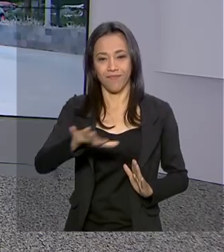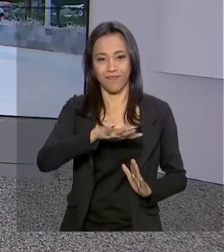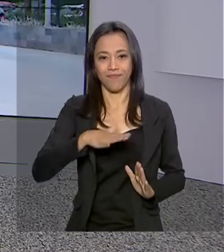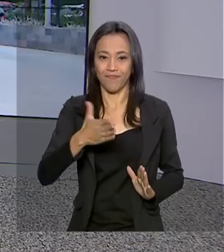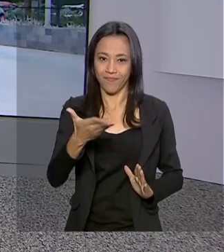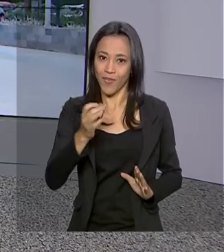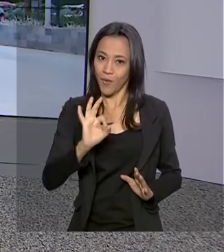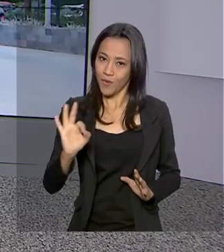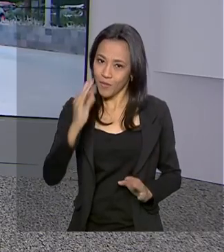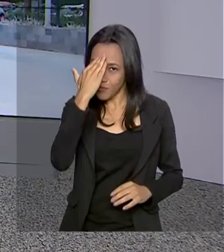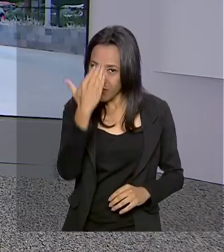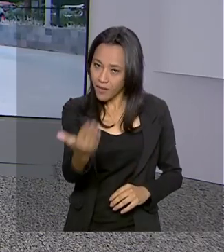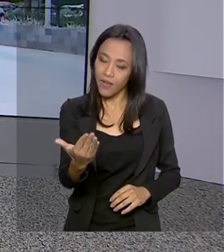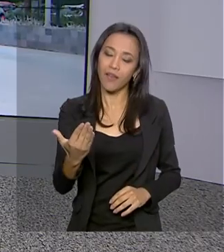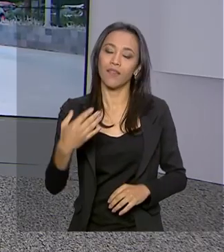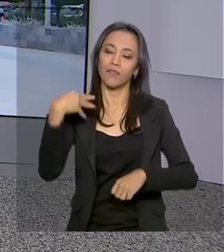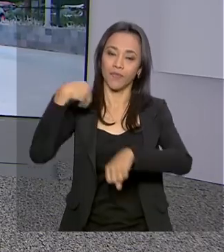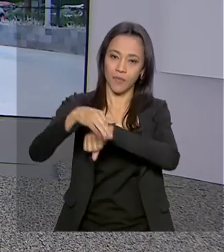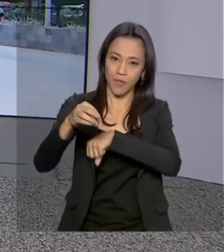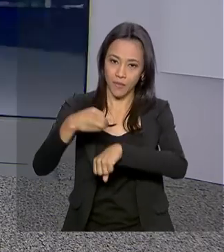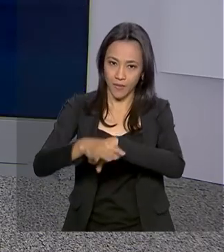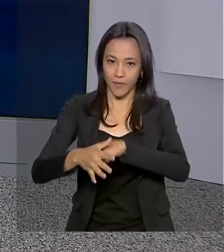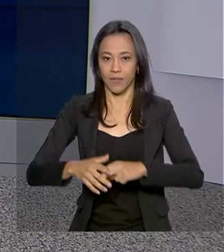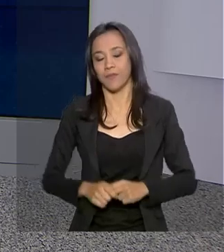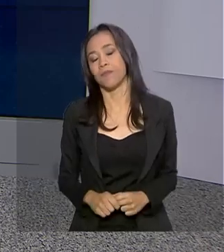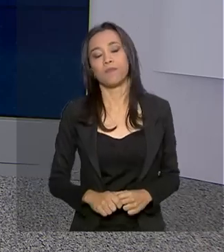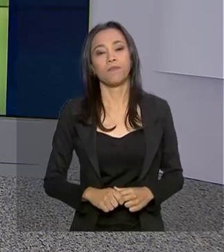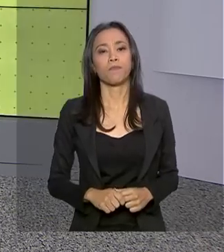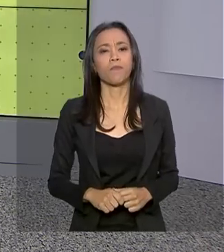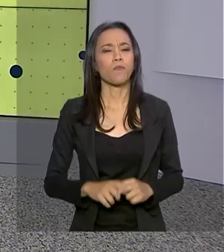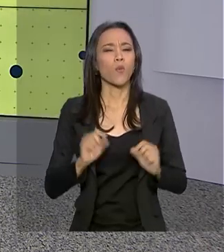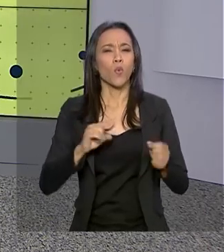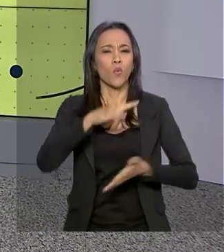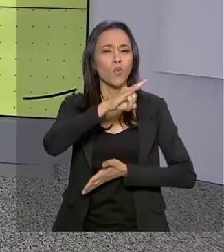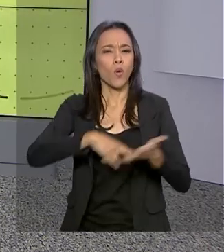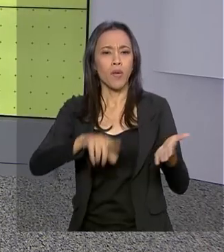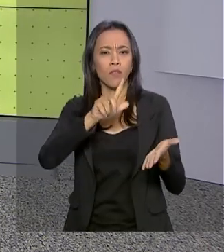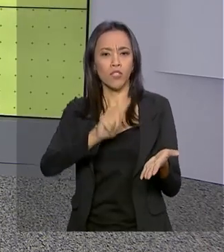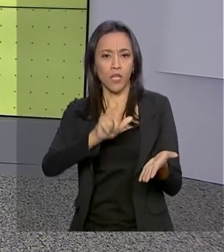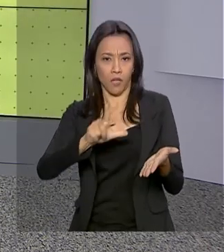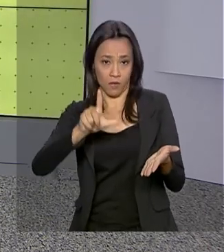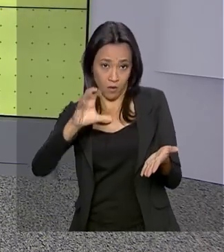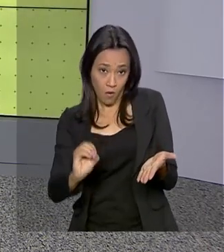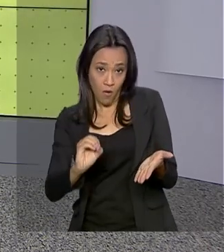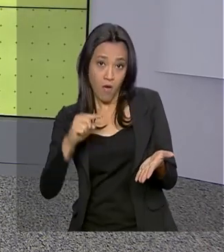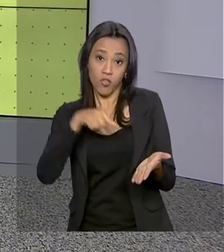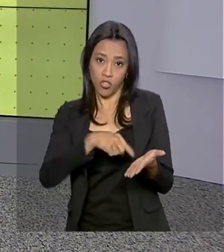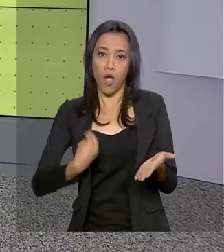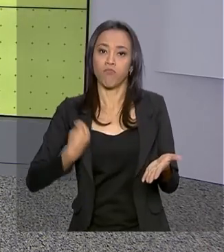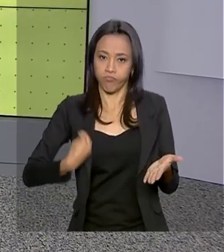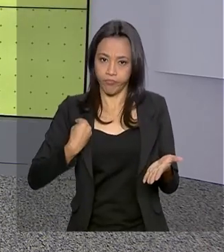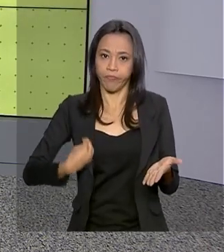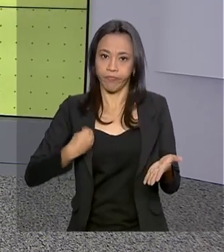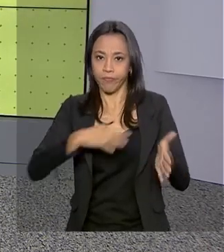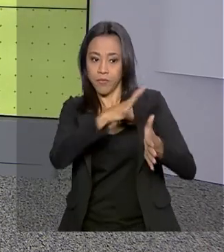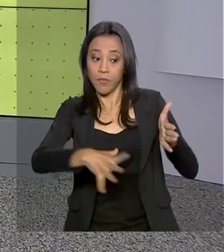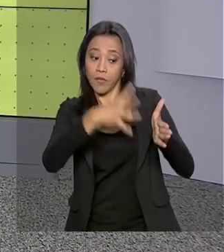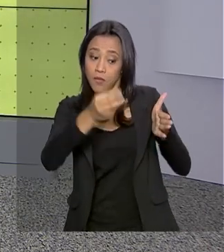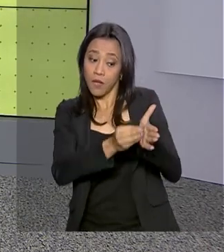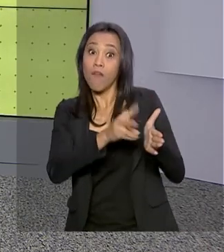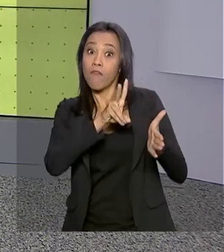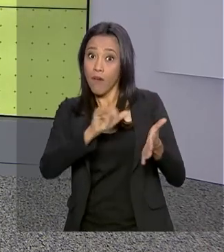ótimo obrigado luciana pelas informações a garantia da lei e da ordem que está em vigor na amazônia deve ser